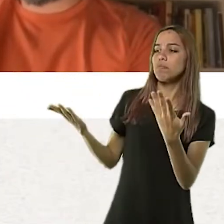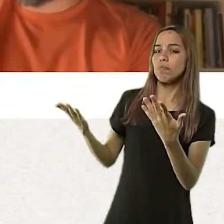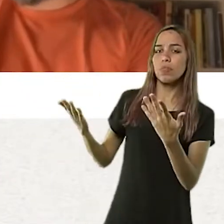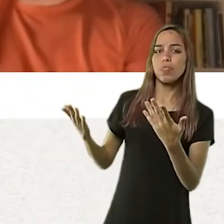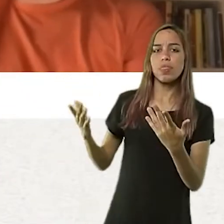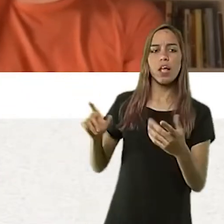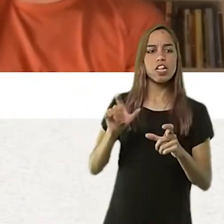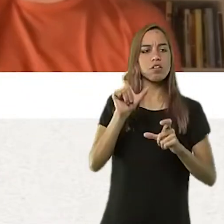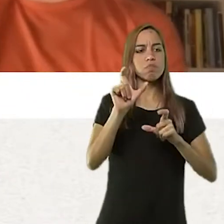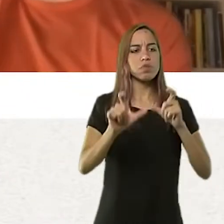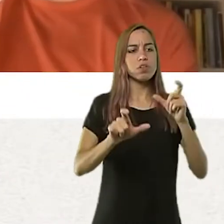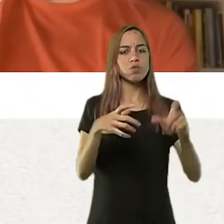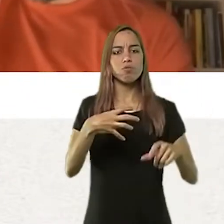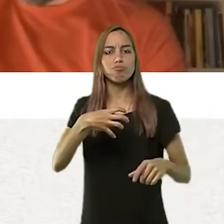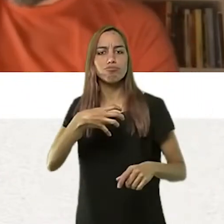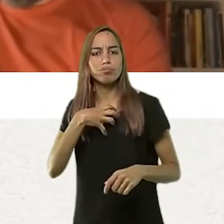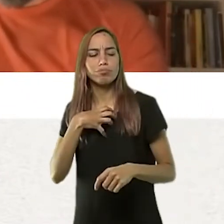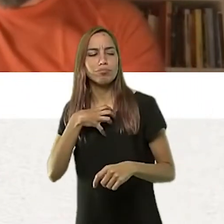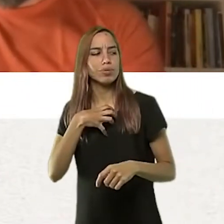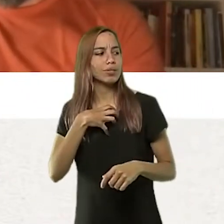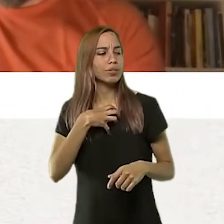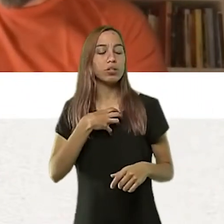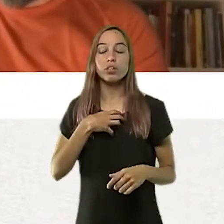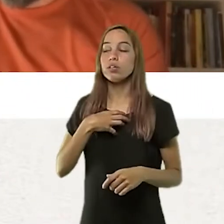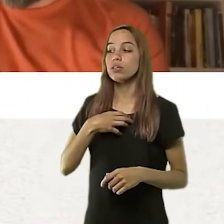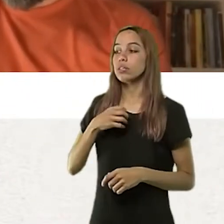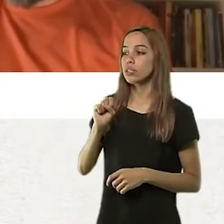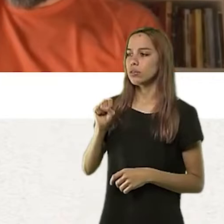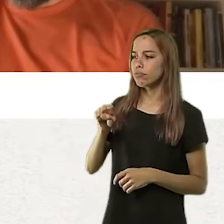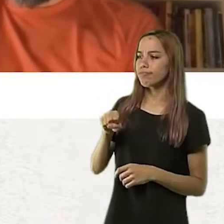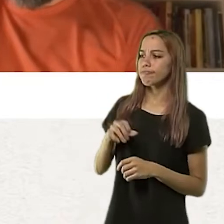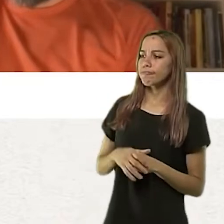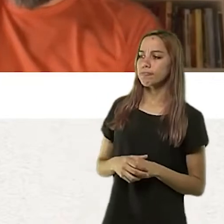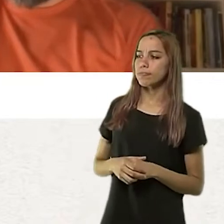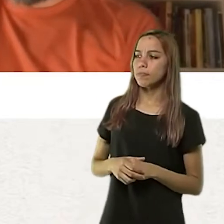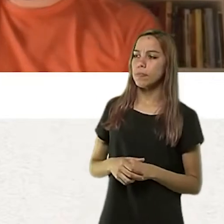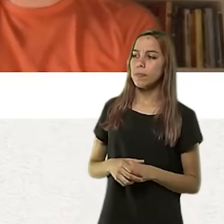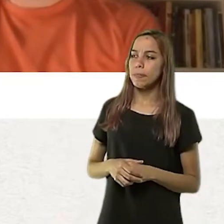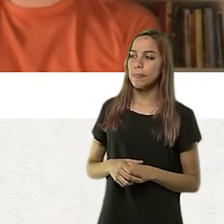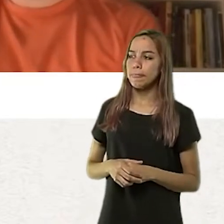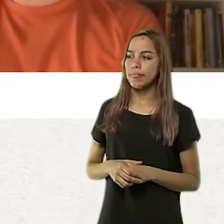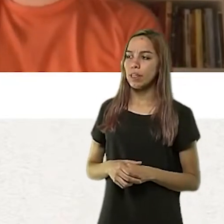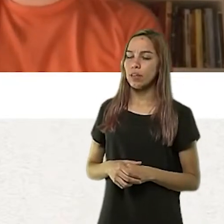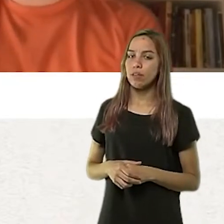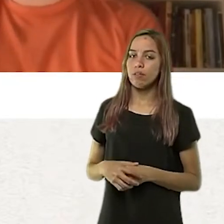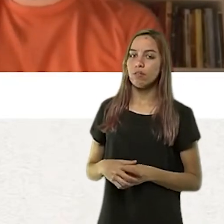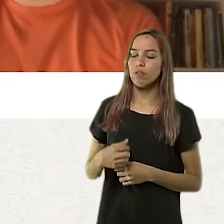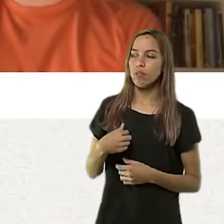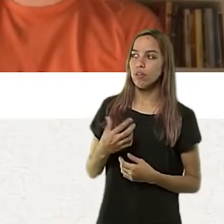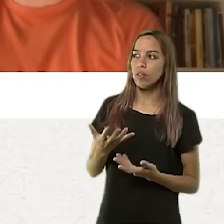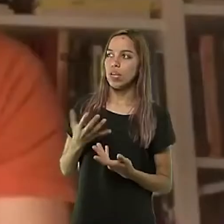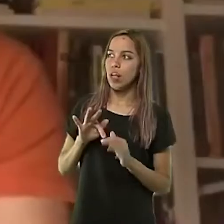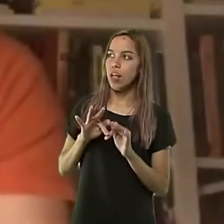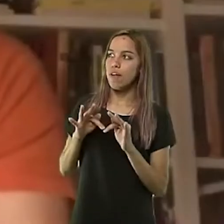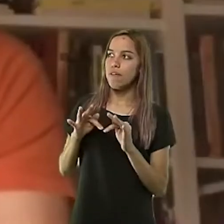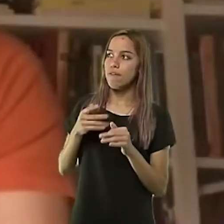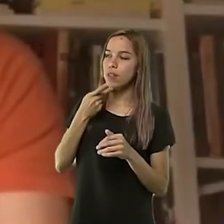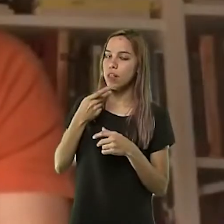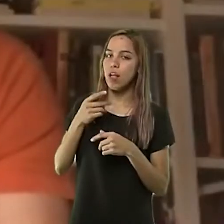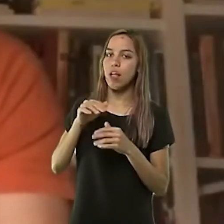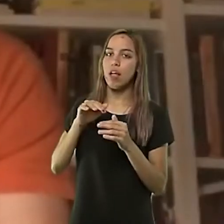Sim. E depois é um livro que se passa também enfim, apesar de falar de uma família do século XIX